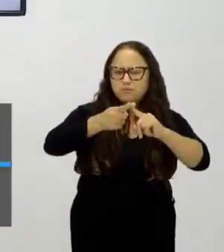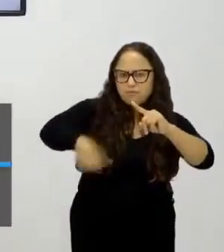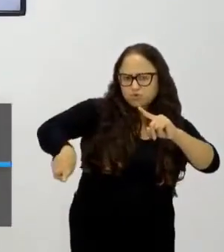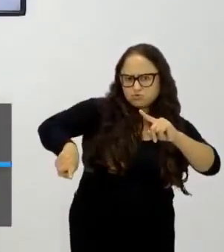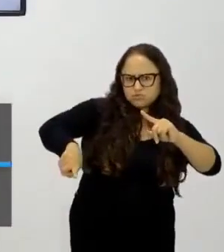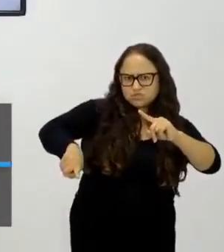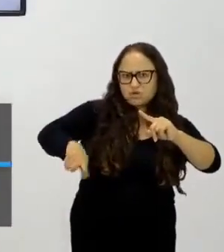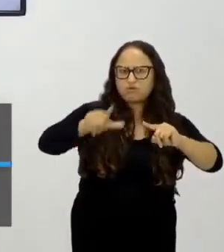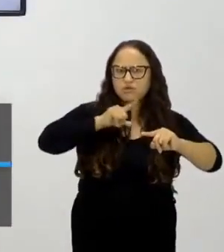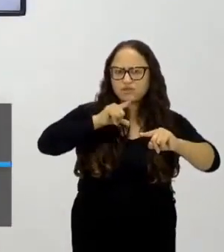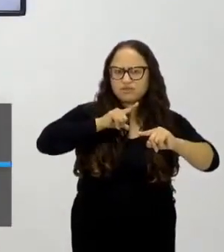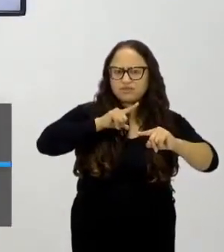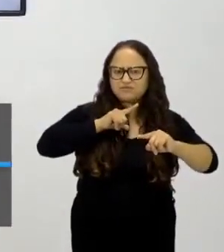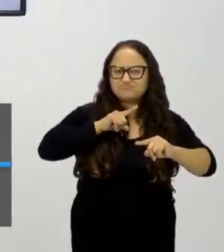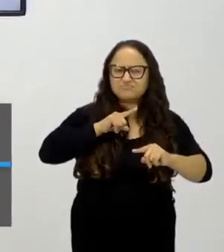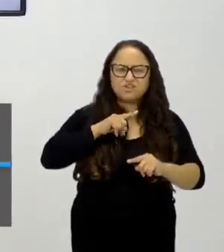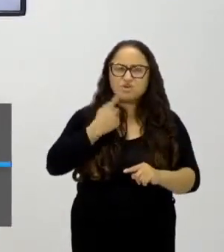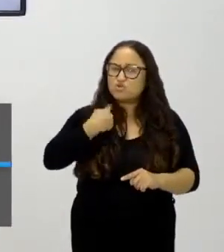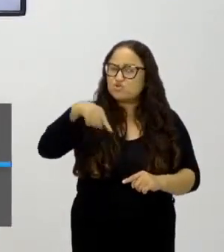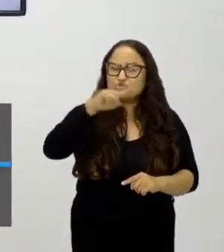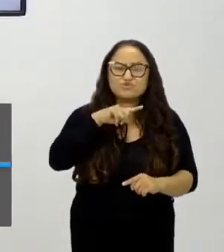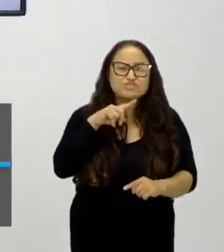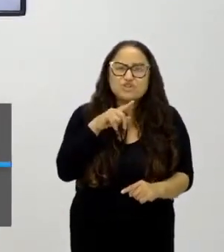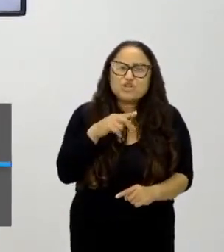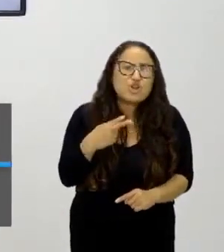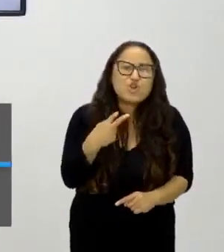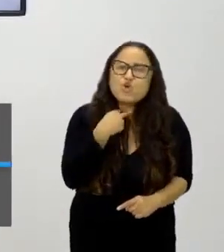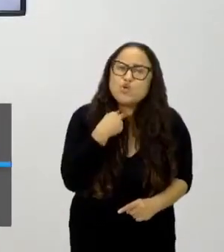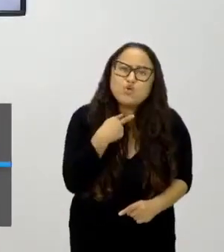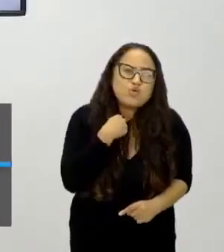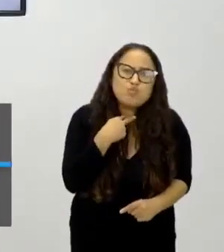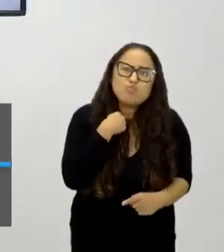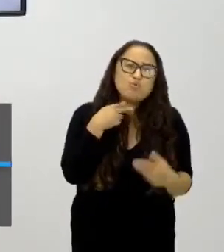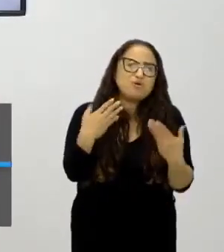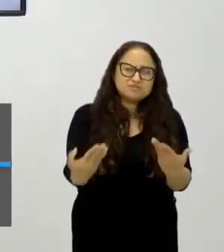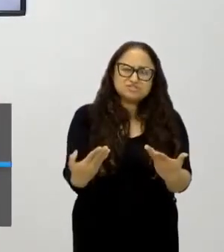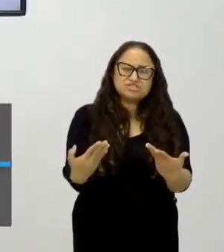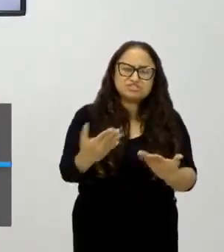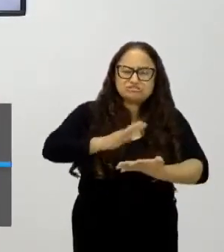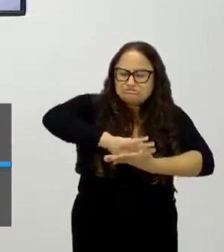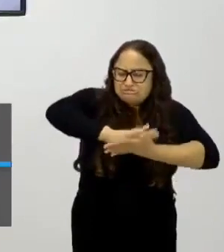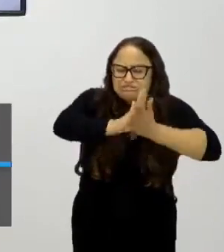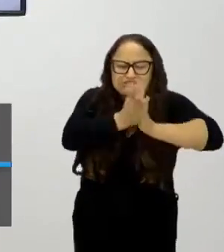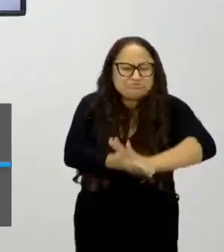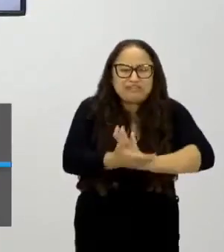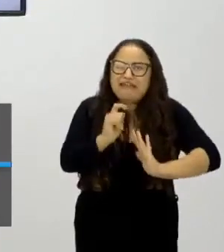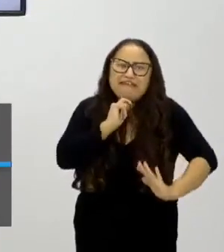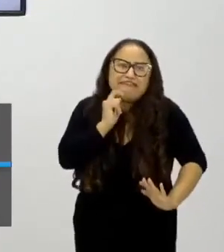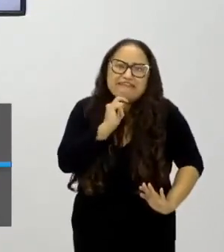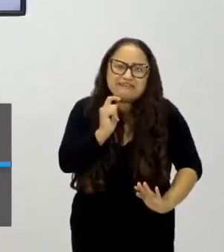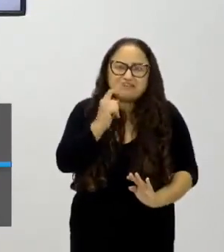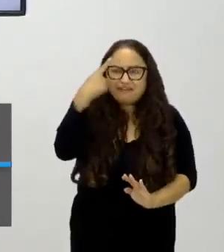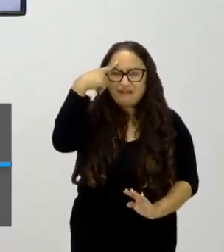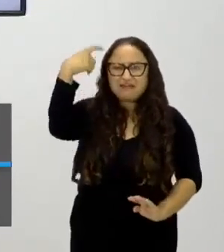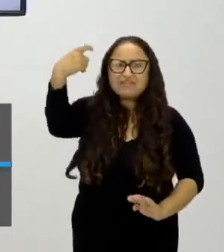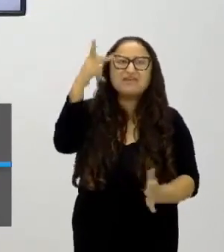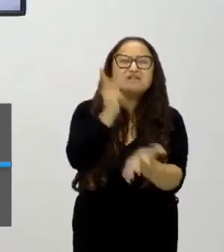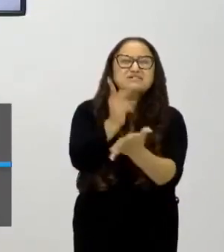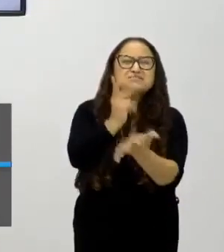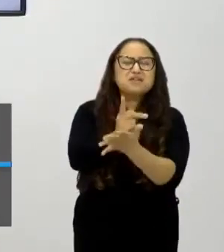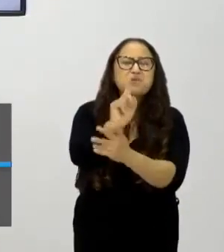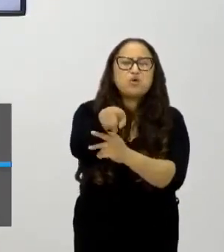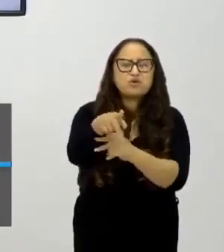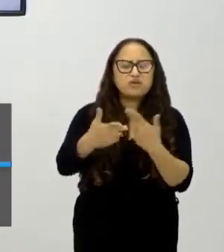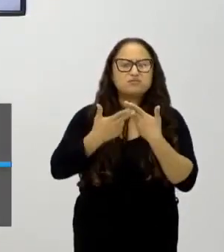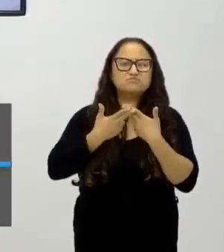seja, não dá para discriminar ninguém por nada, certo? Então, a ideia é live in harmony and